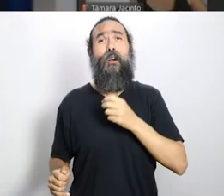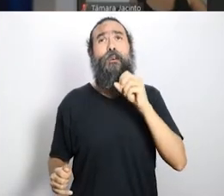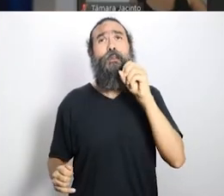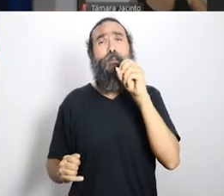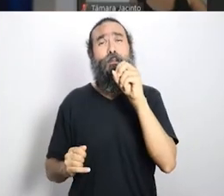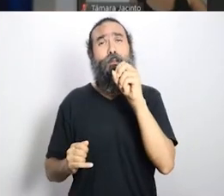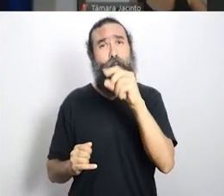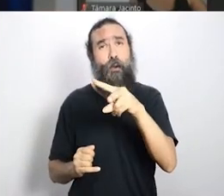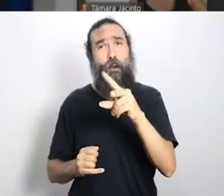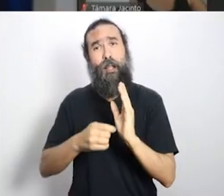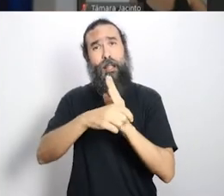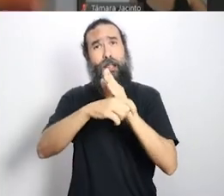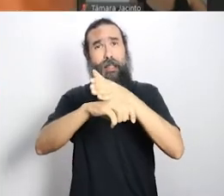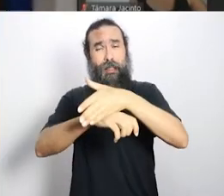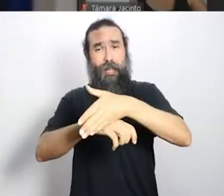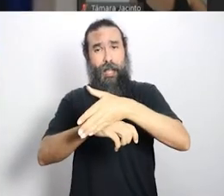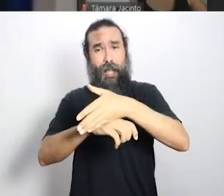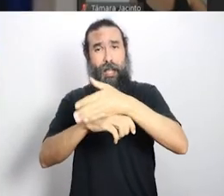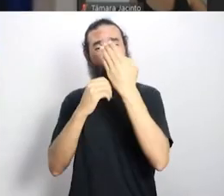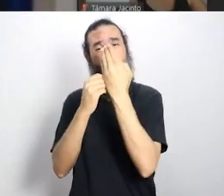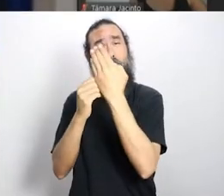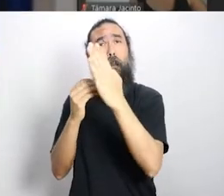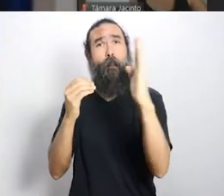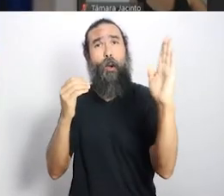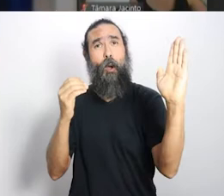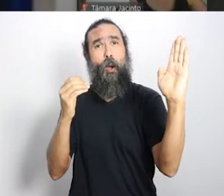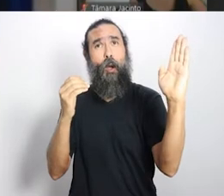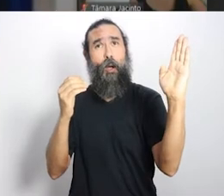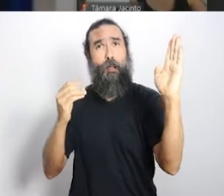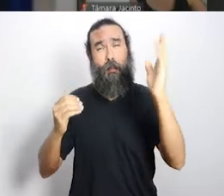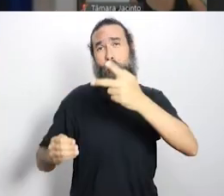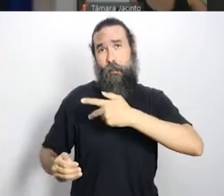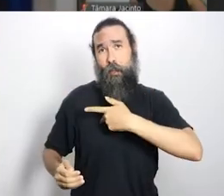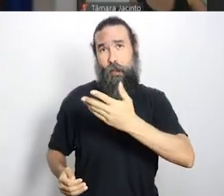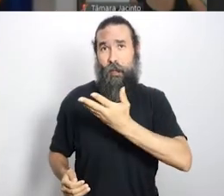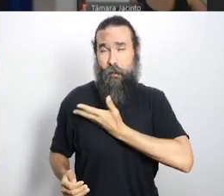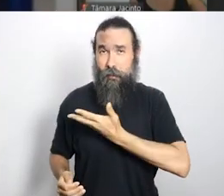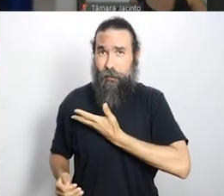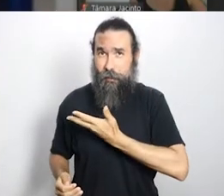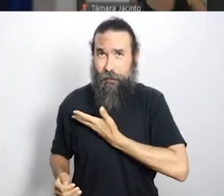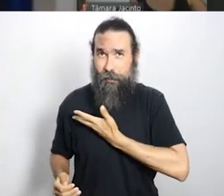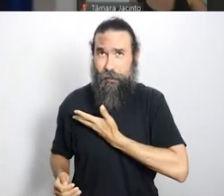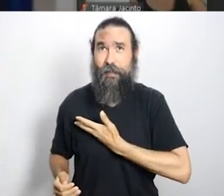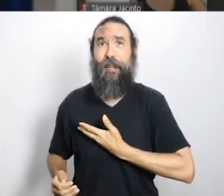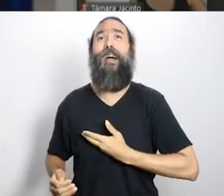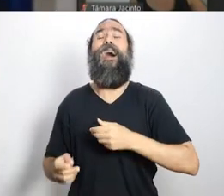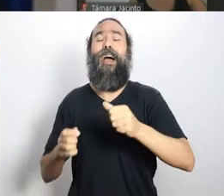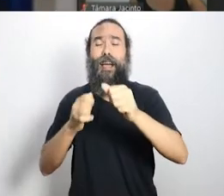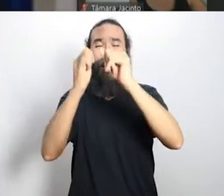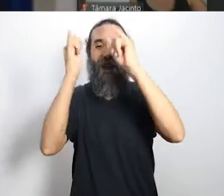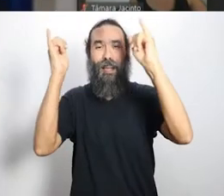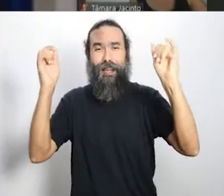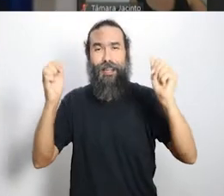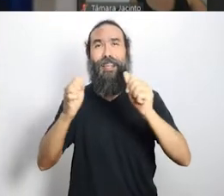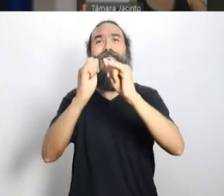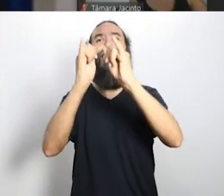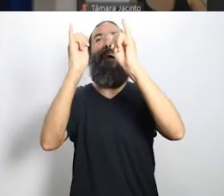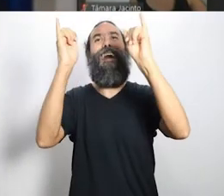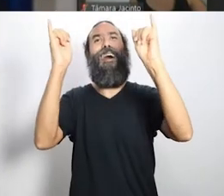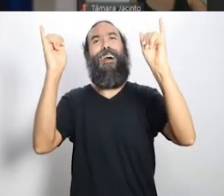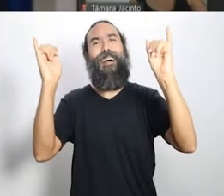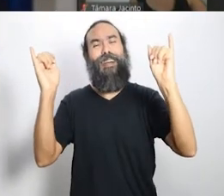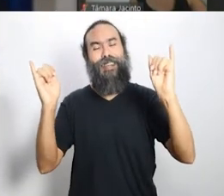Vou pisar o seu batente, quilarino meu. Ai,